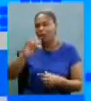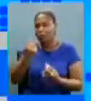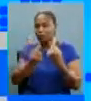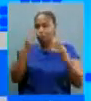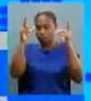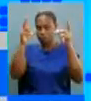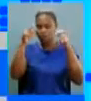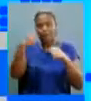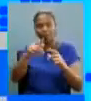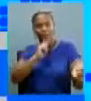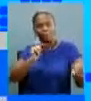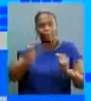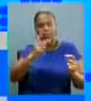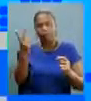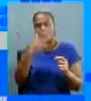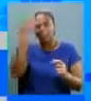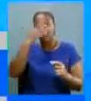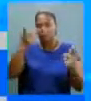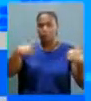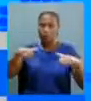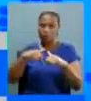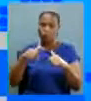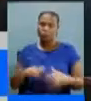dos assuntos que vão estar em debate nos dois dias do encontro.